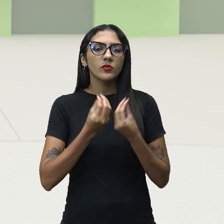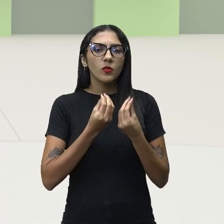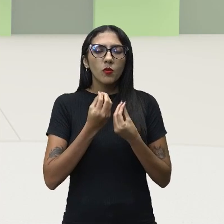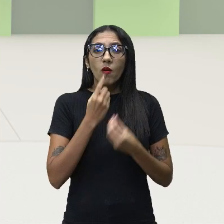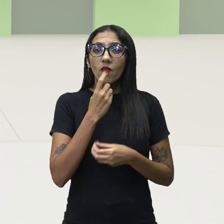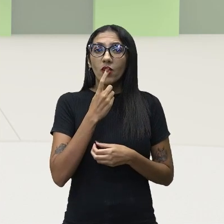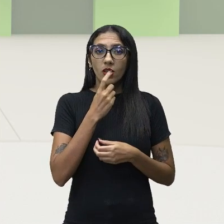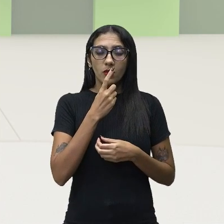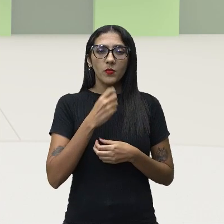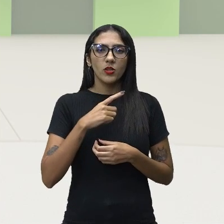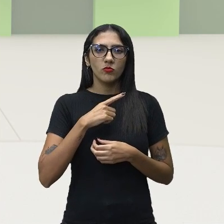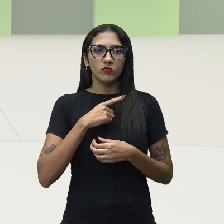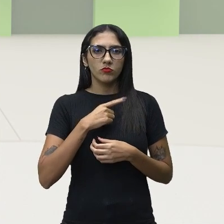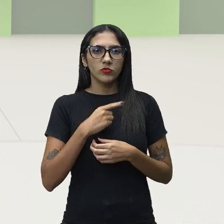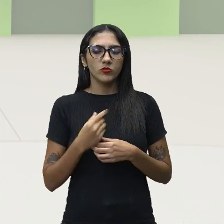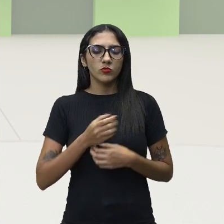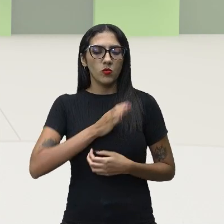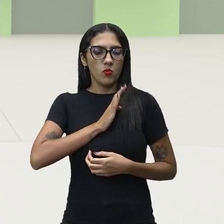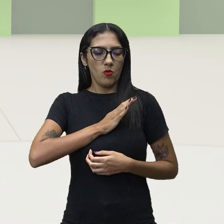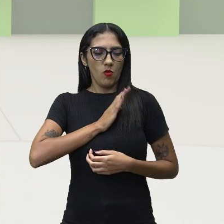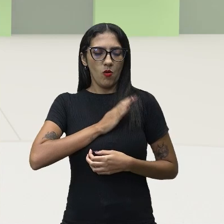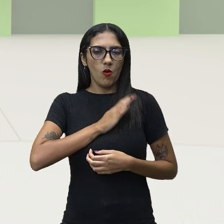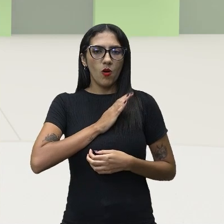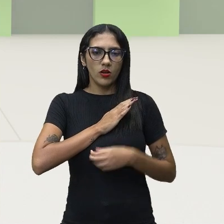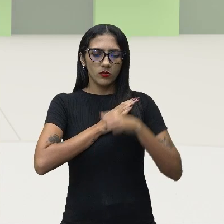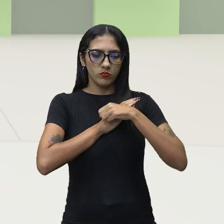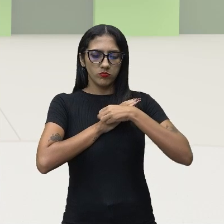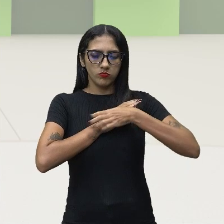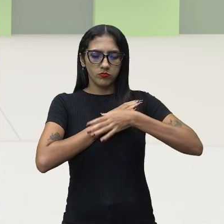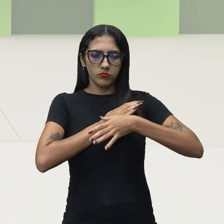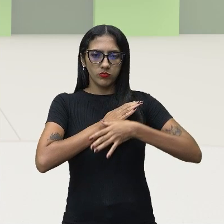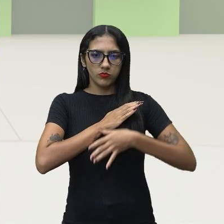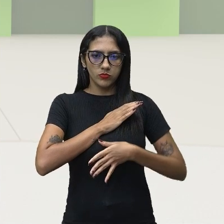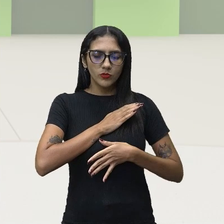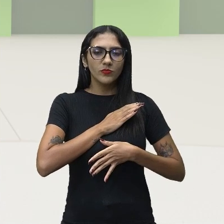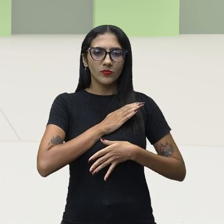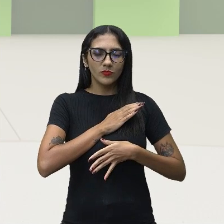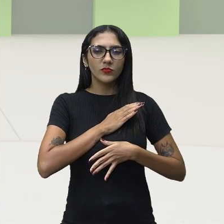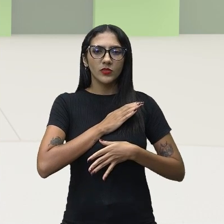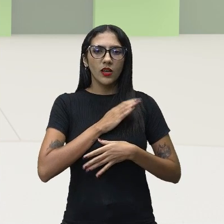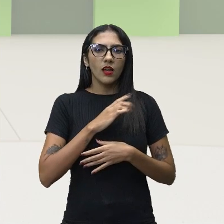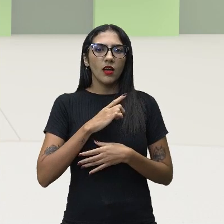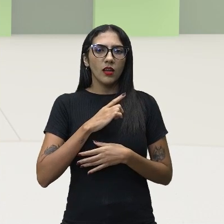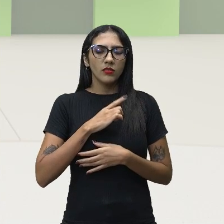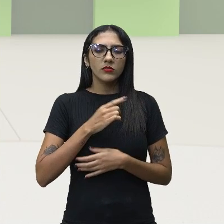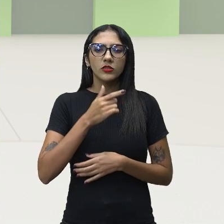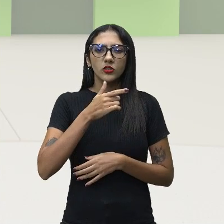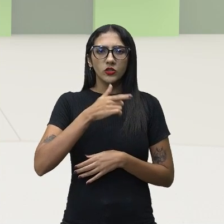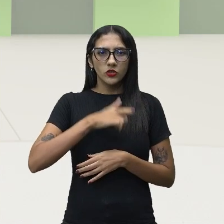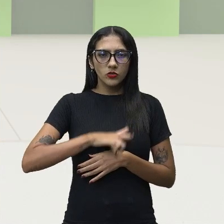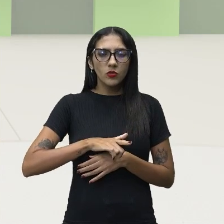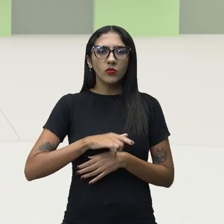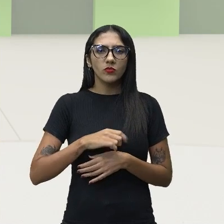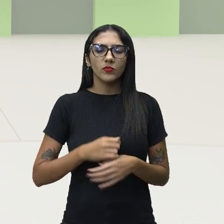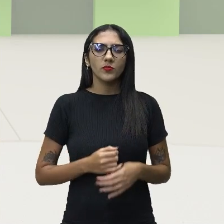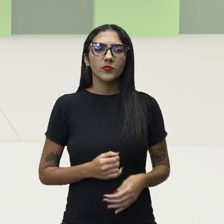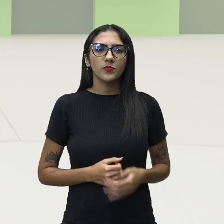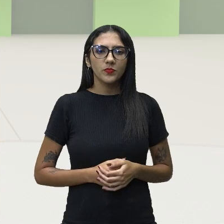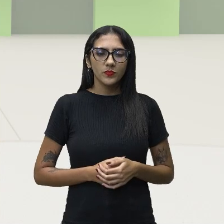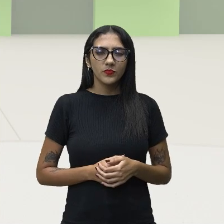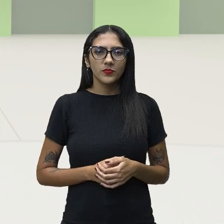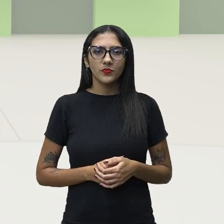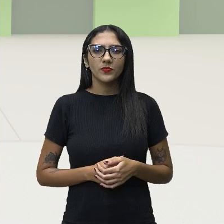uma cavidade superior para a cavidade inferior e depois ele vai ser mandado aí para fora, né,